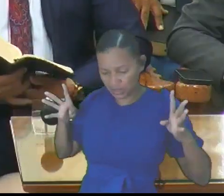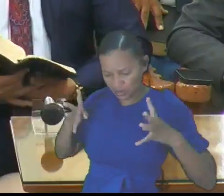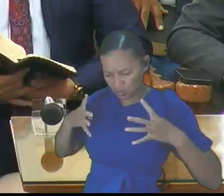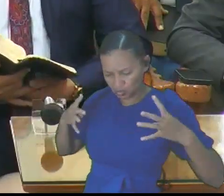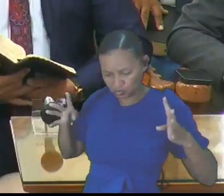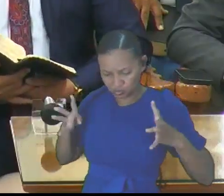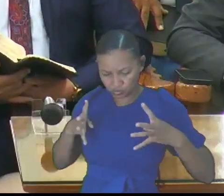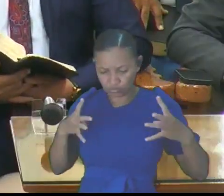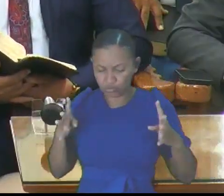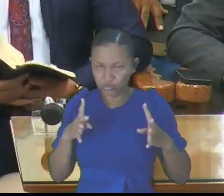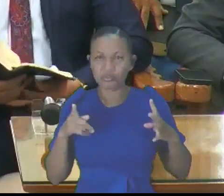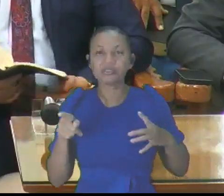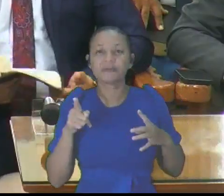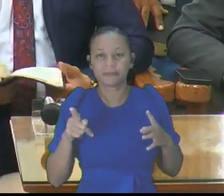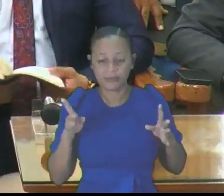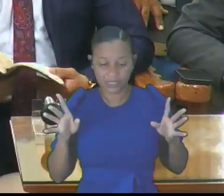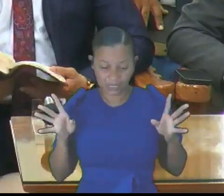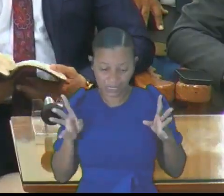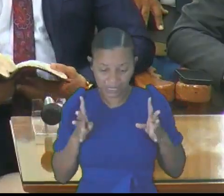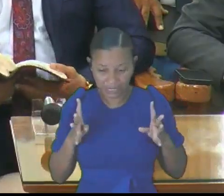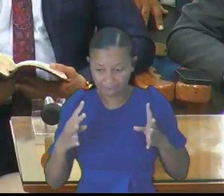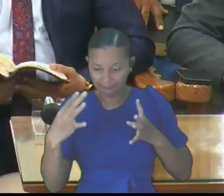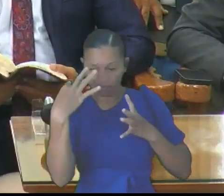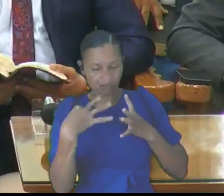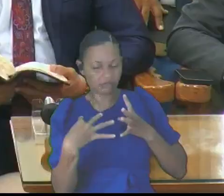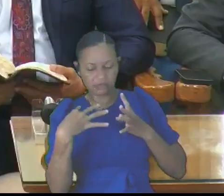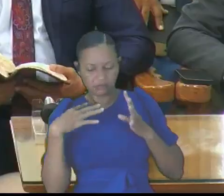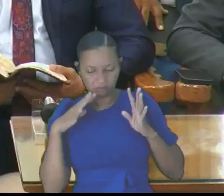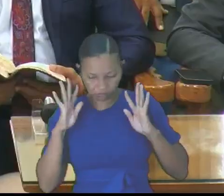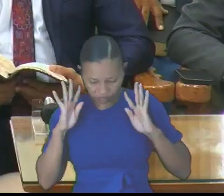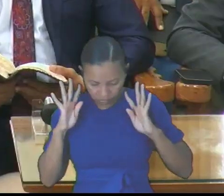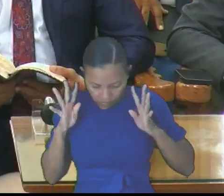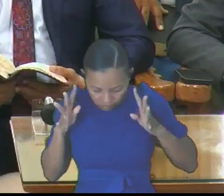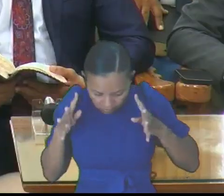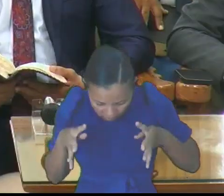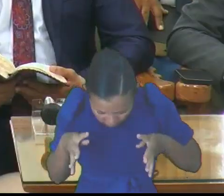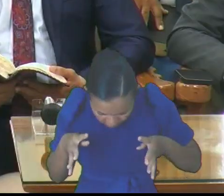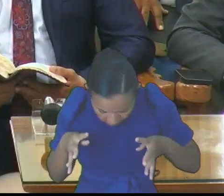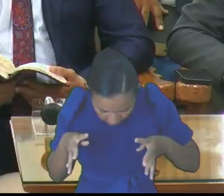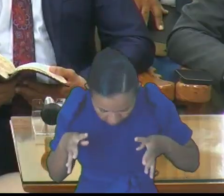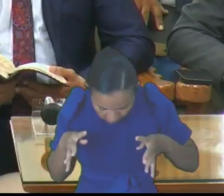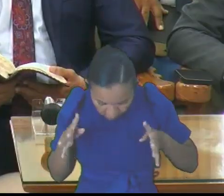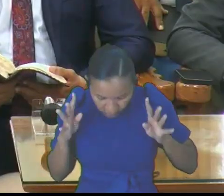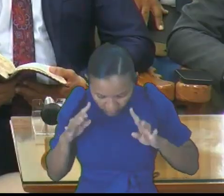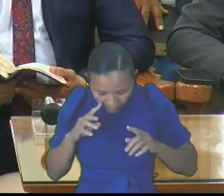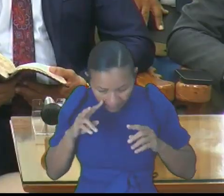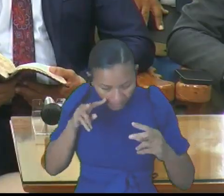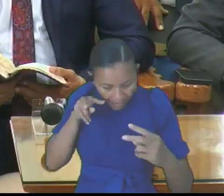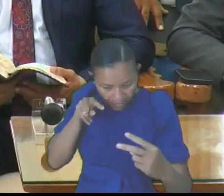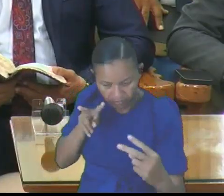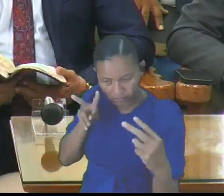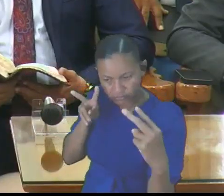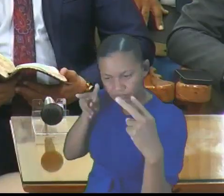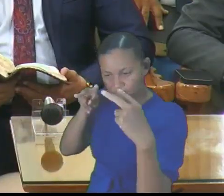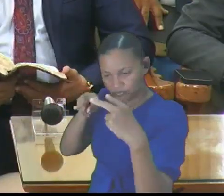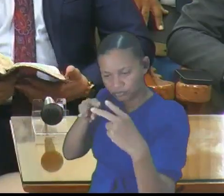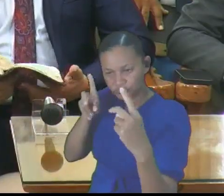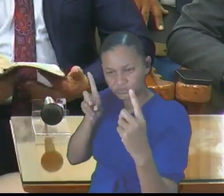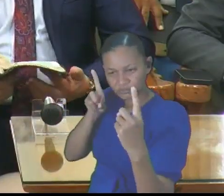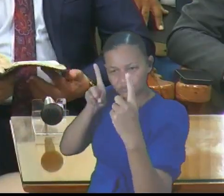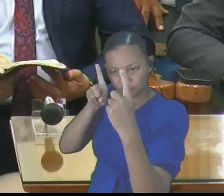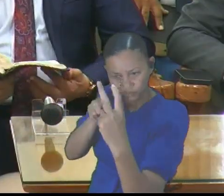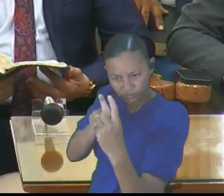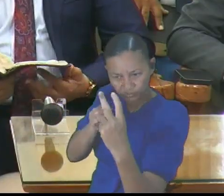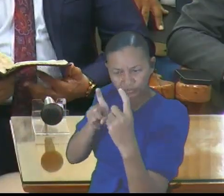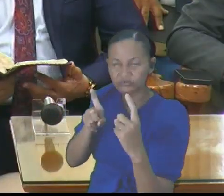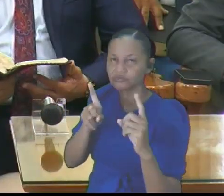querubins, eles estavam em forma de ele estava com a cabeça virada para dentro da arca, não era para ser adorado, cultuado